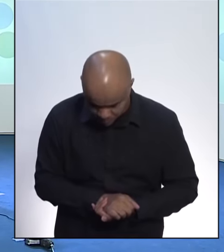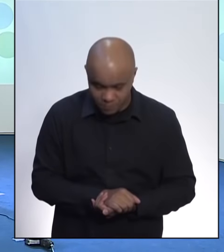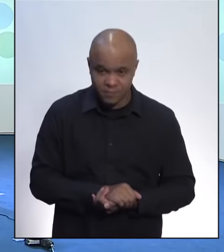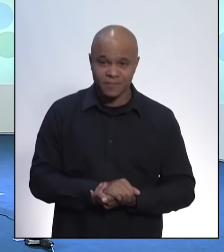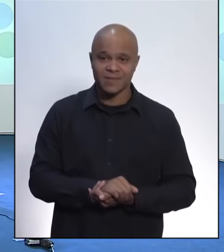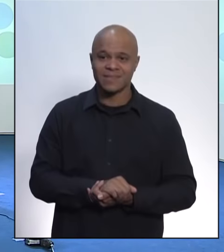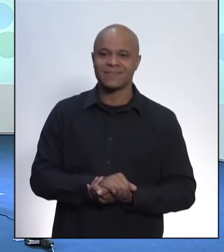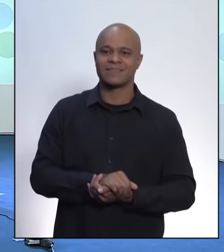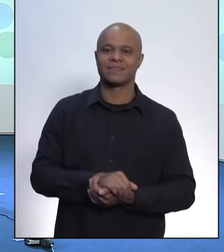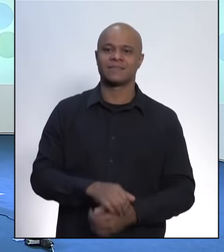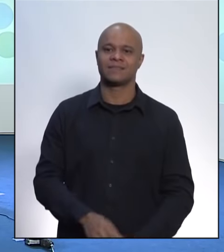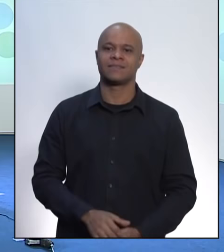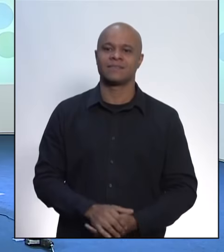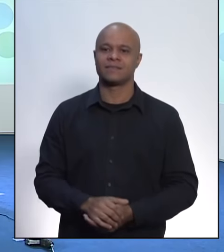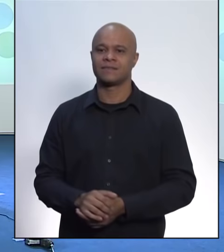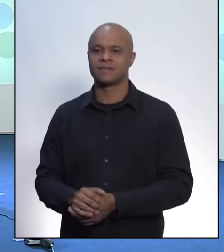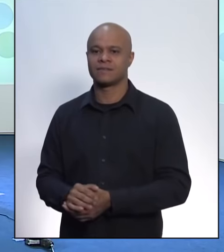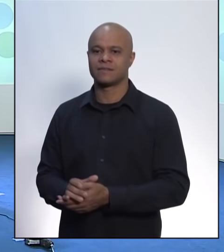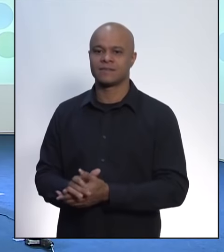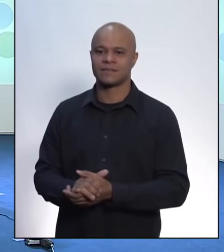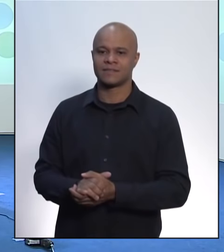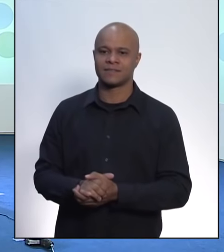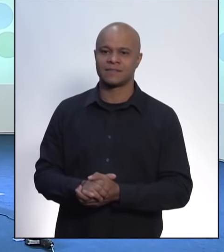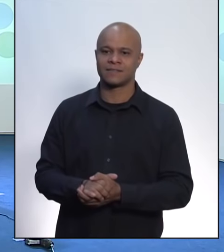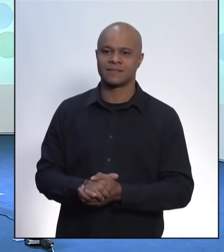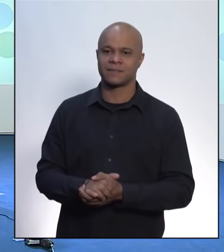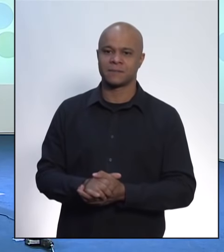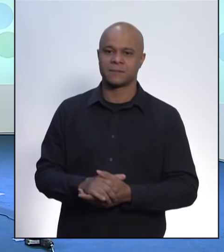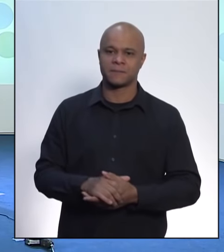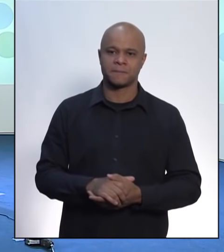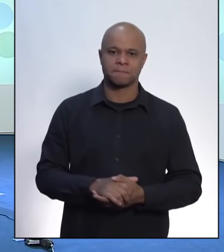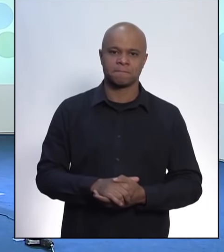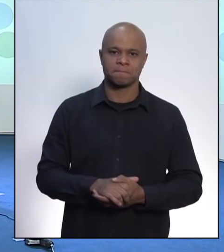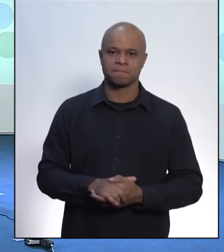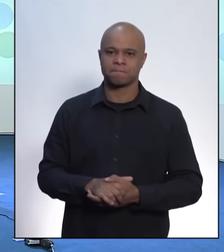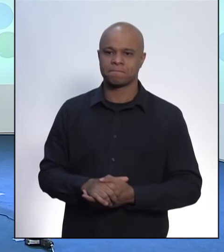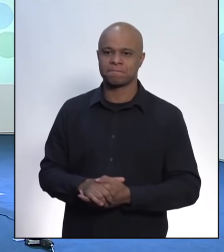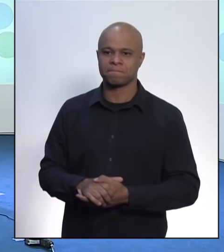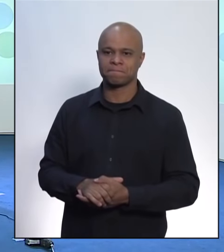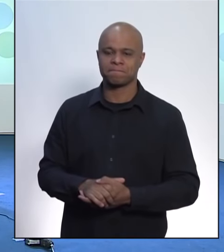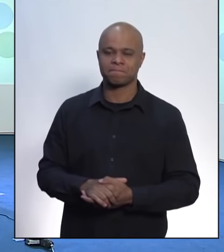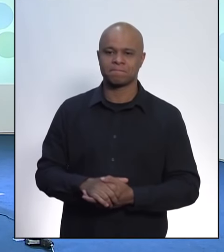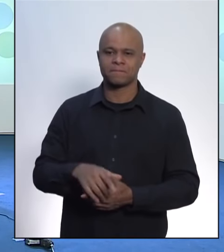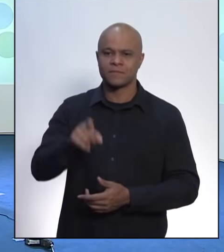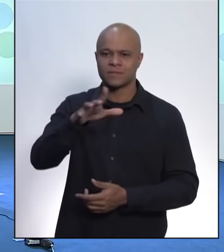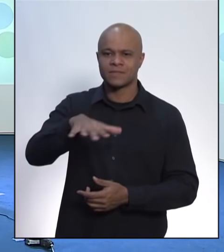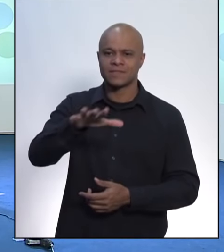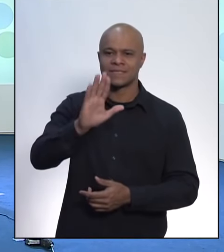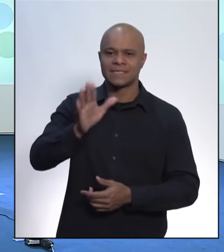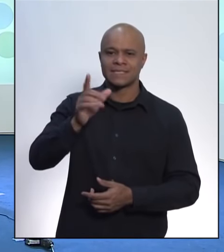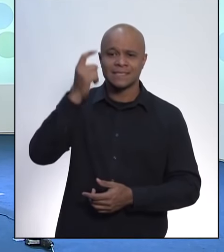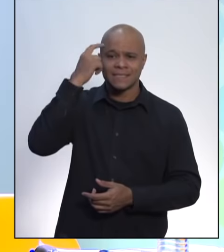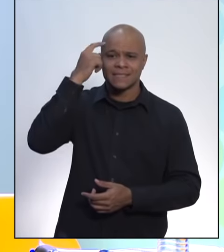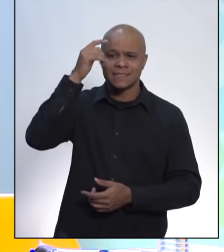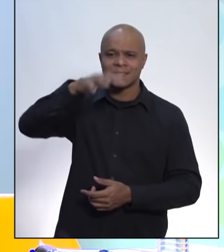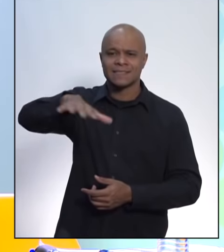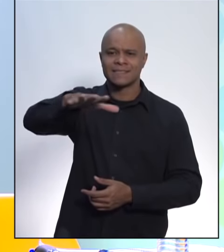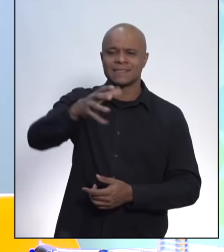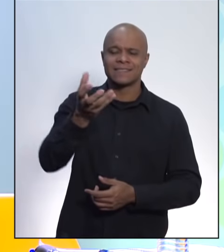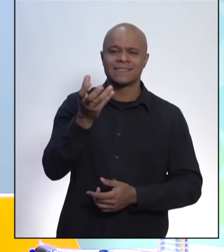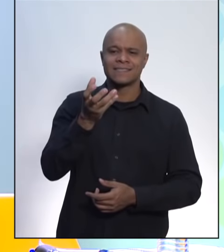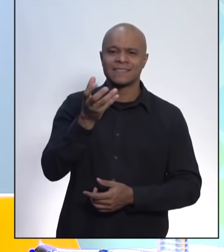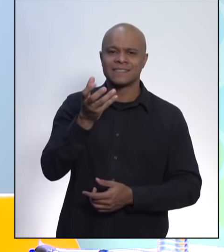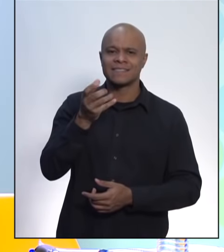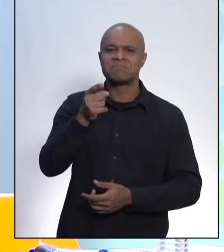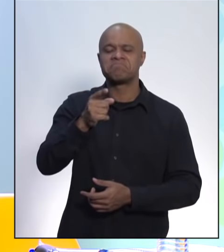olha lá termina assim ele not more have you ever wanted to você já pensou sobre isso eu quero que